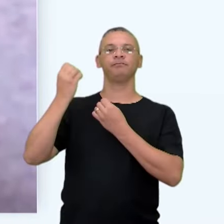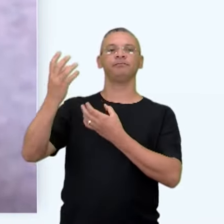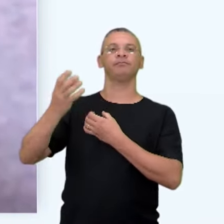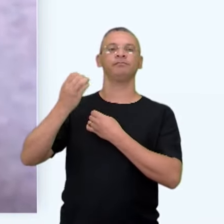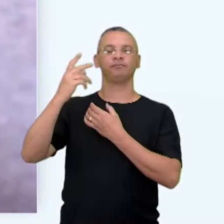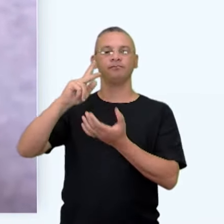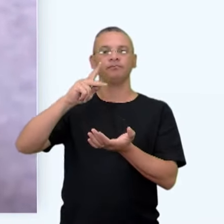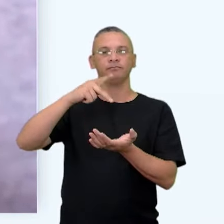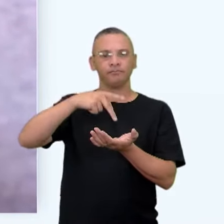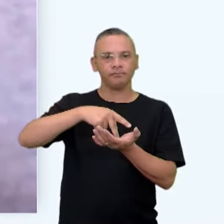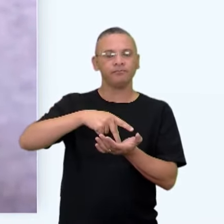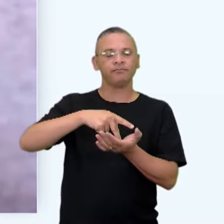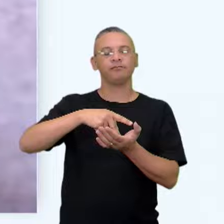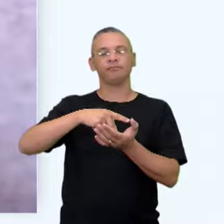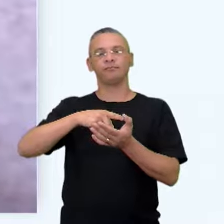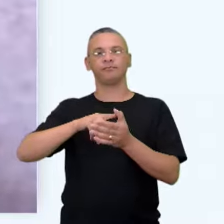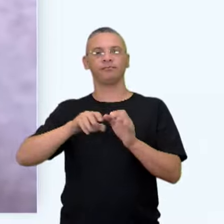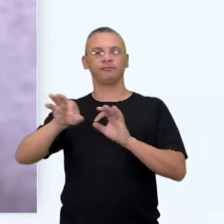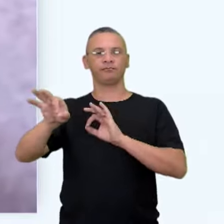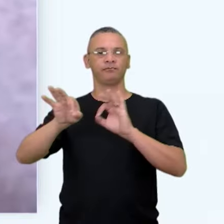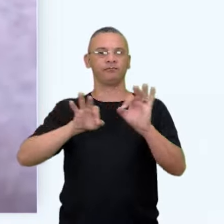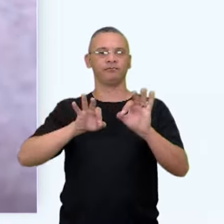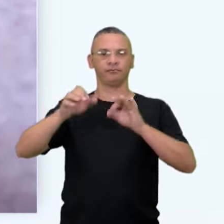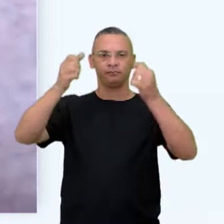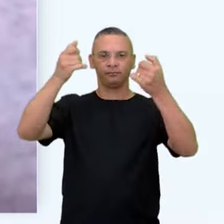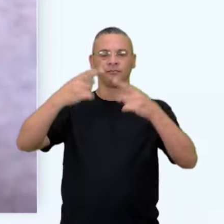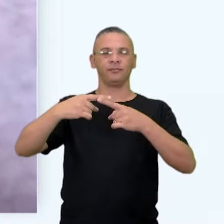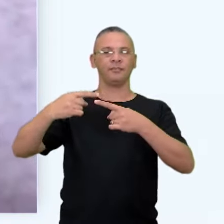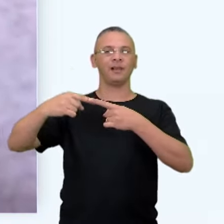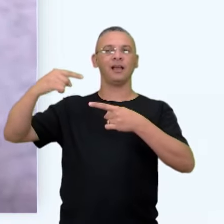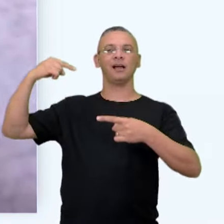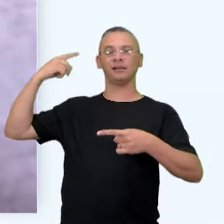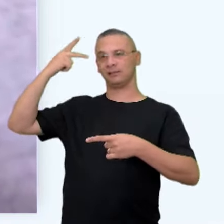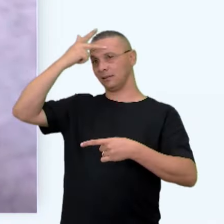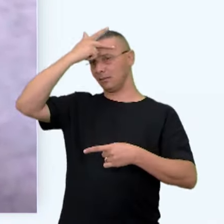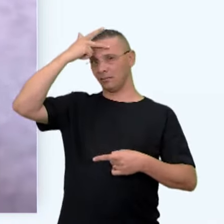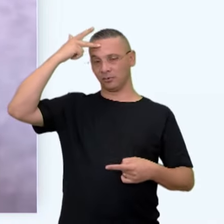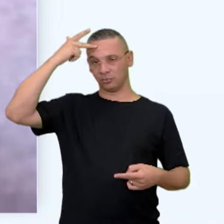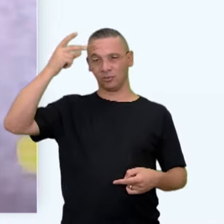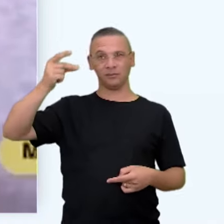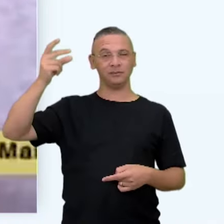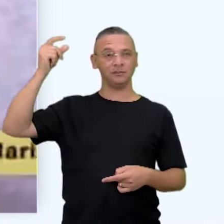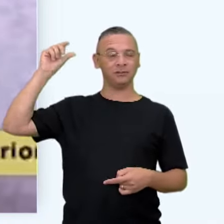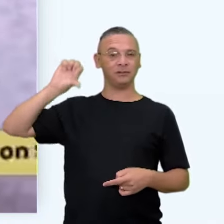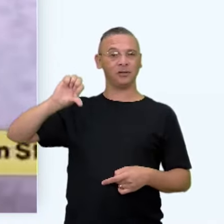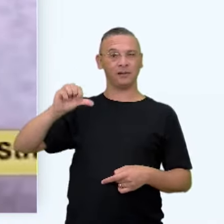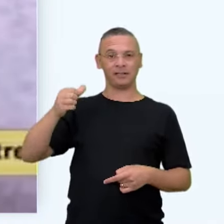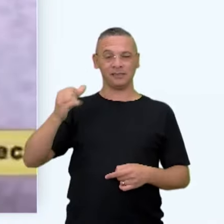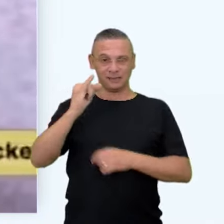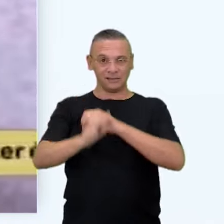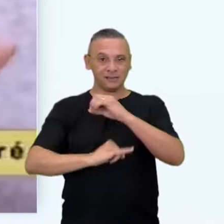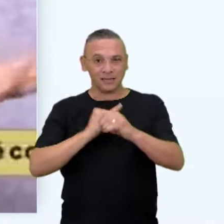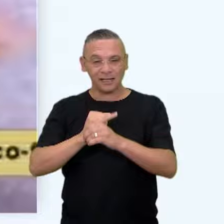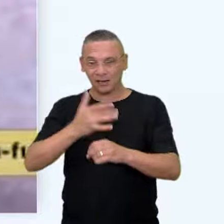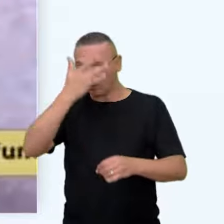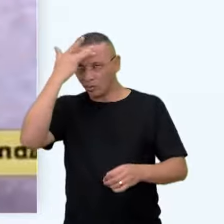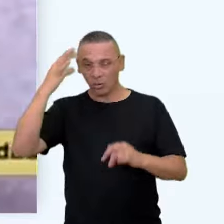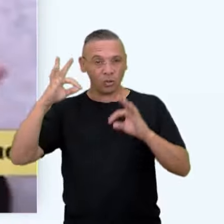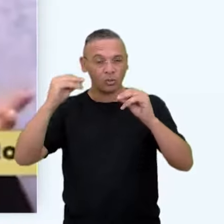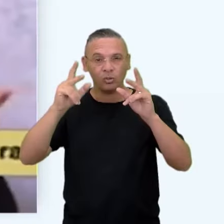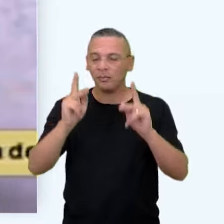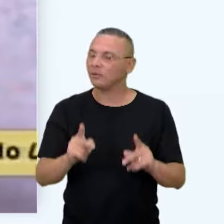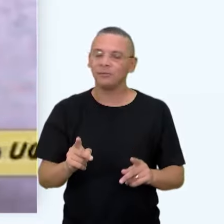cobrindo uma SBPC, porque naquele tempo poucas pessoas tinham acesso à internet no Brasil, então eram basicamente o